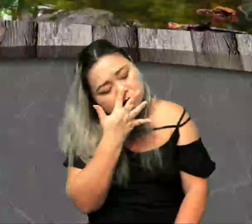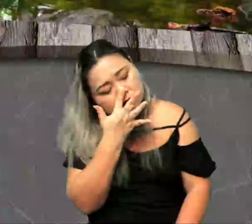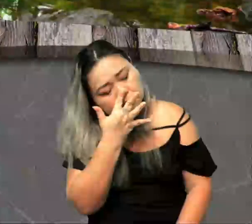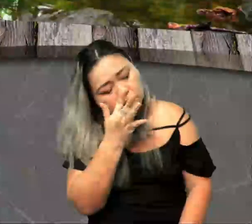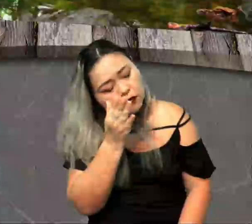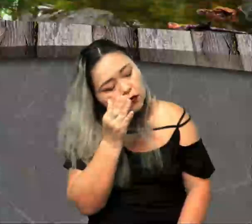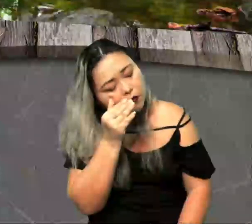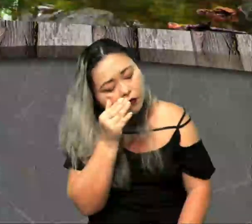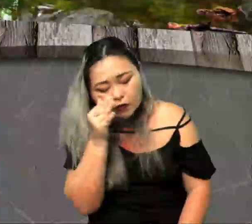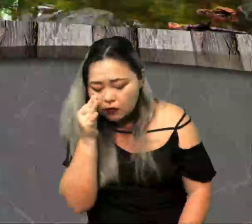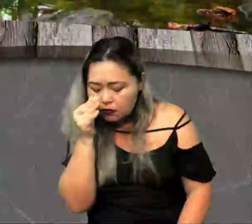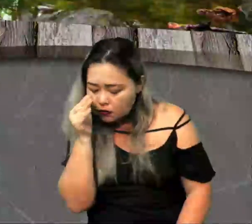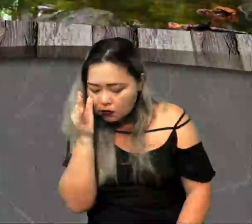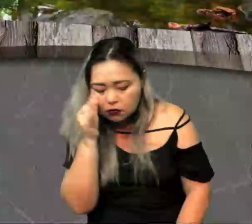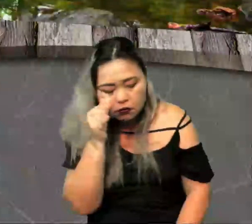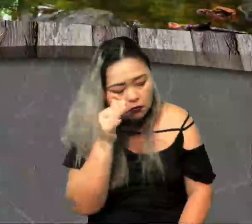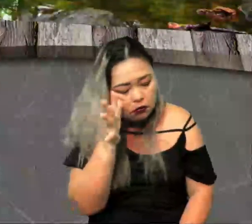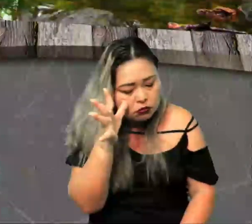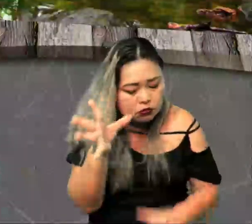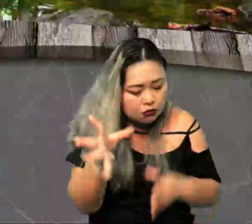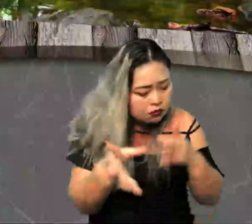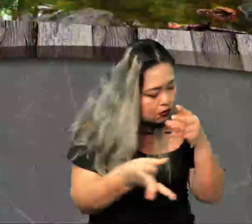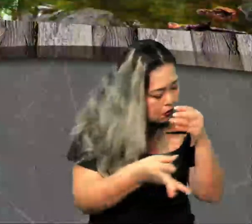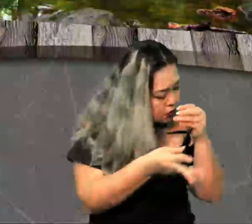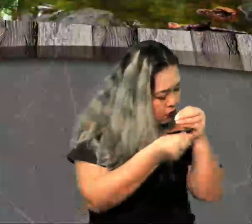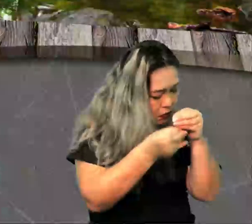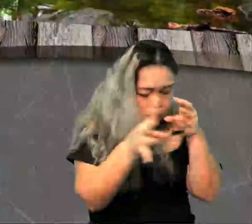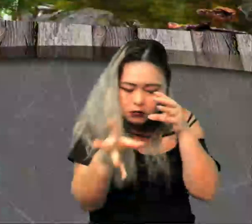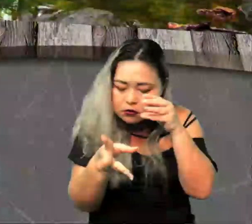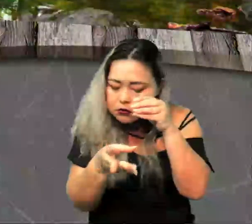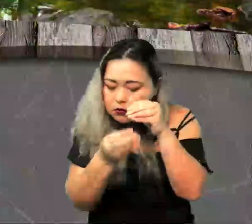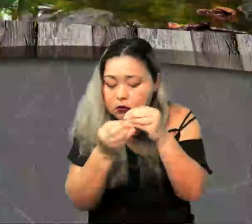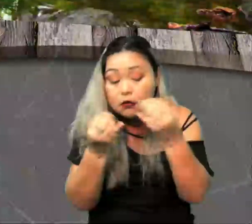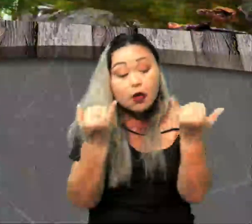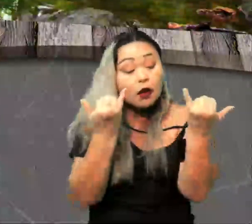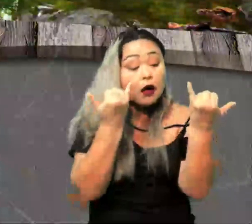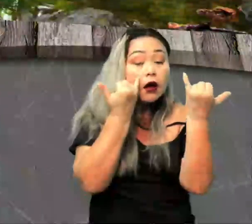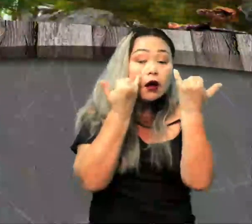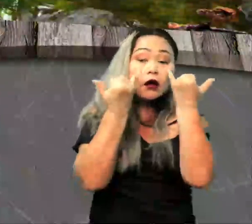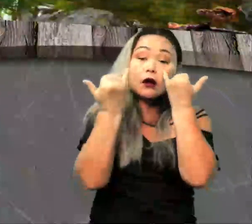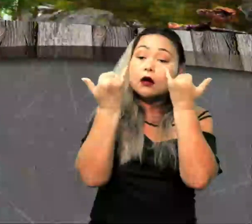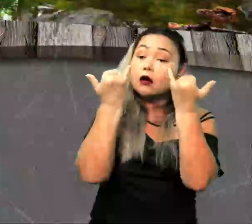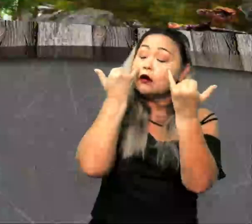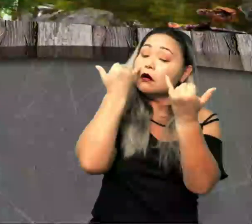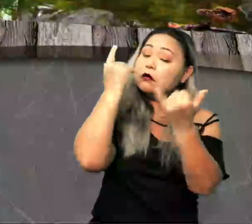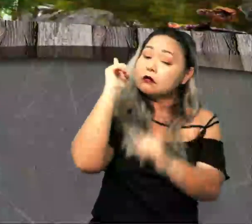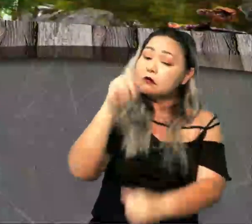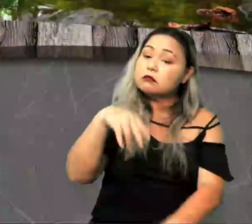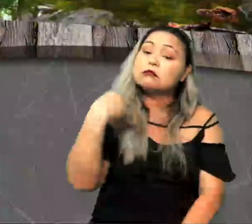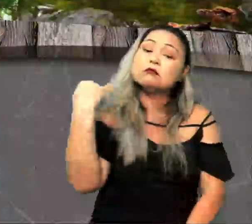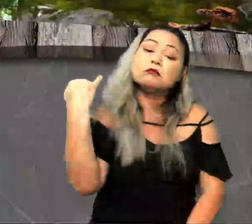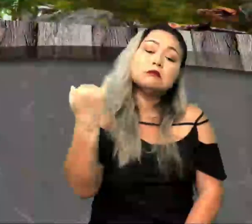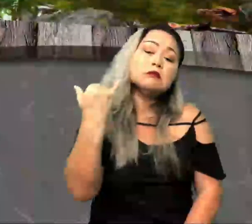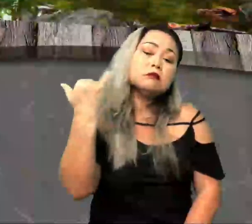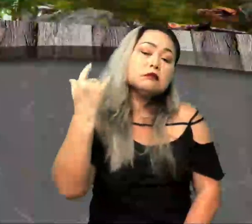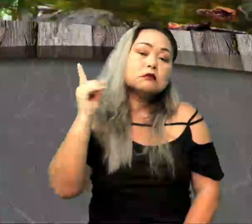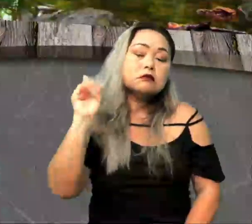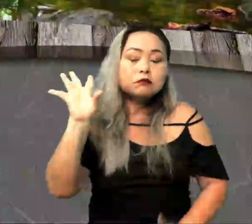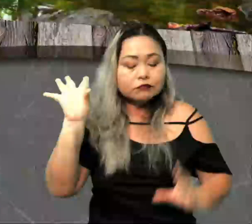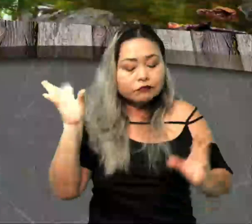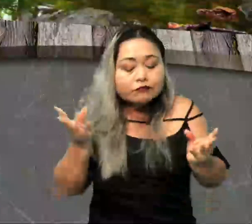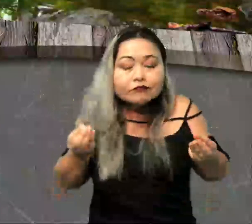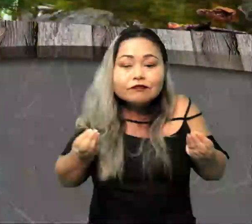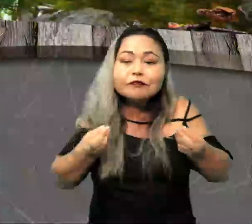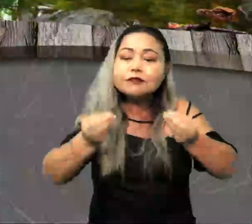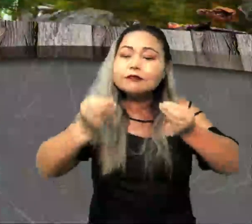sua curiosidade, foram trazendo informações que foram primordiais para construir